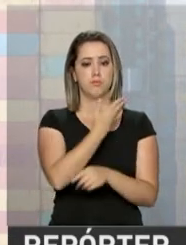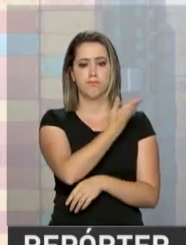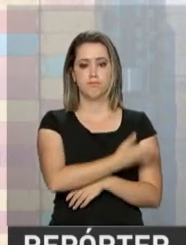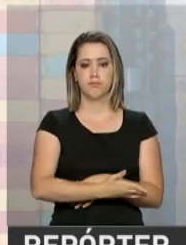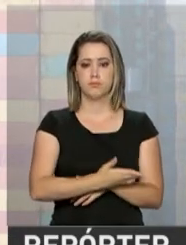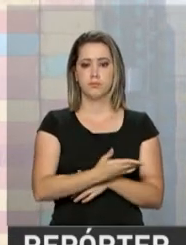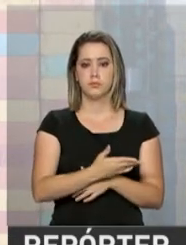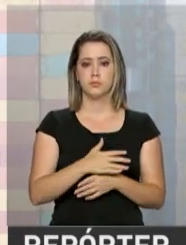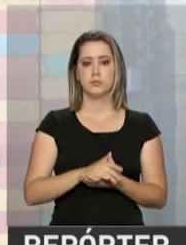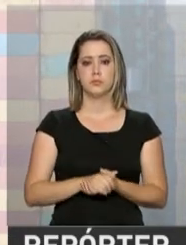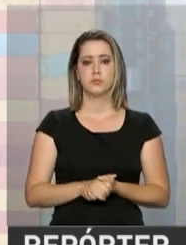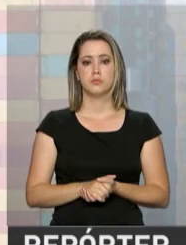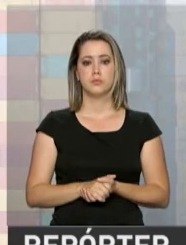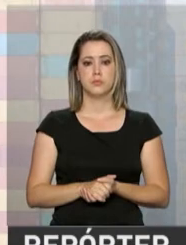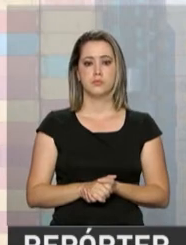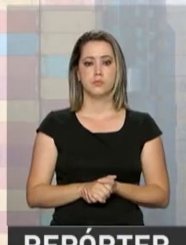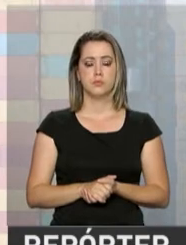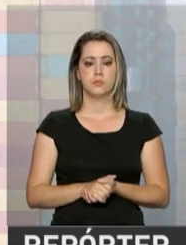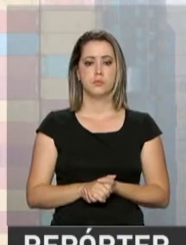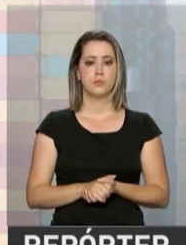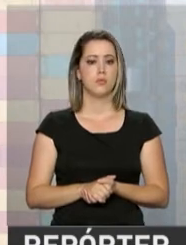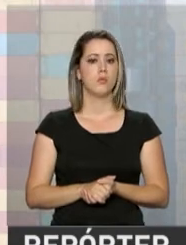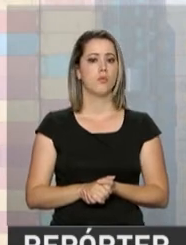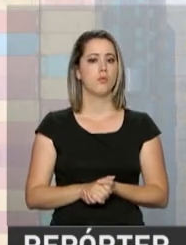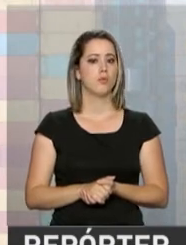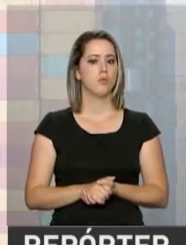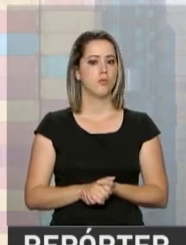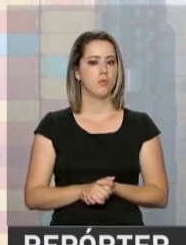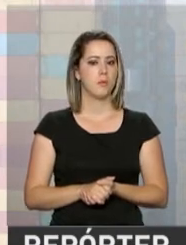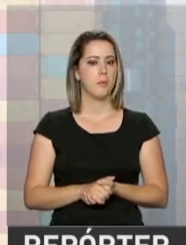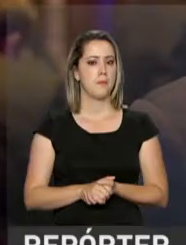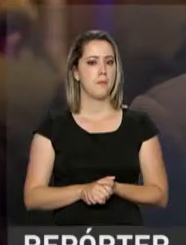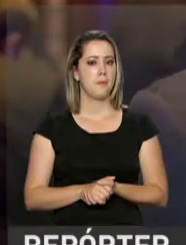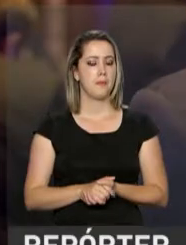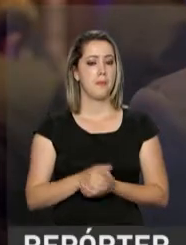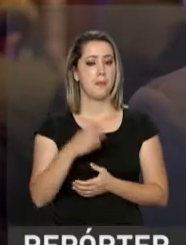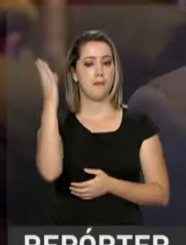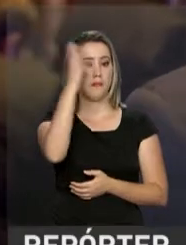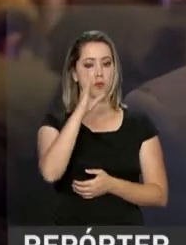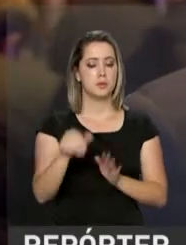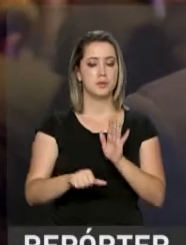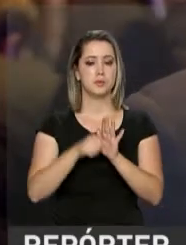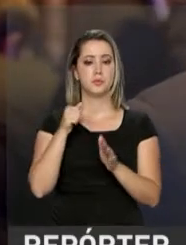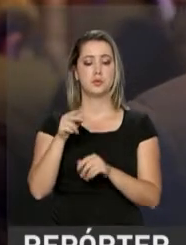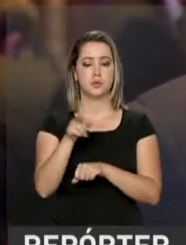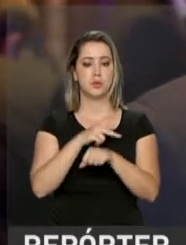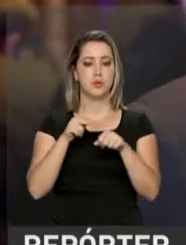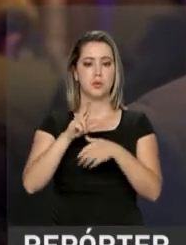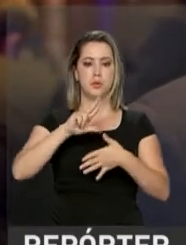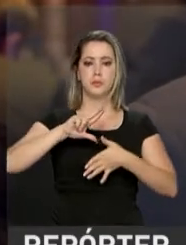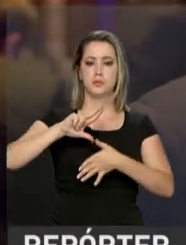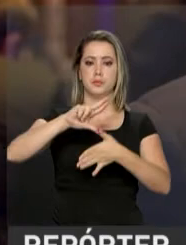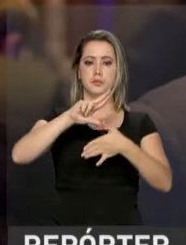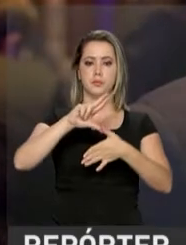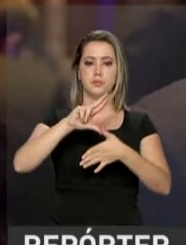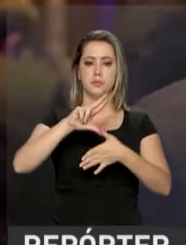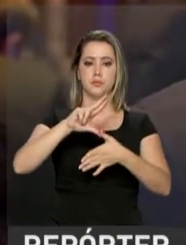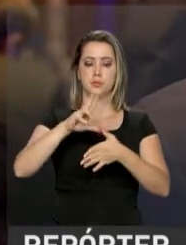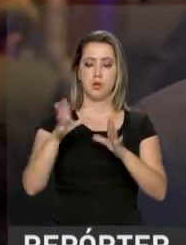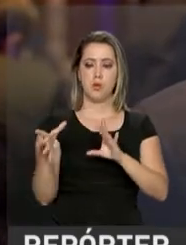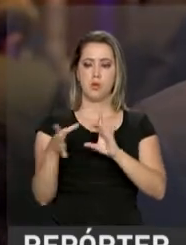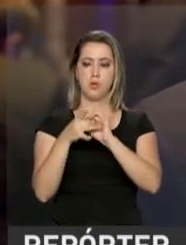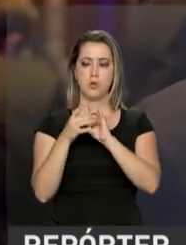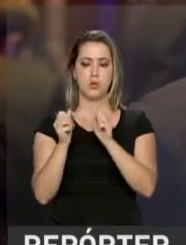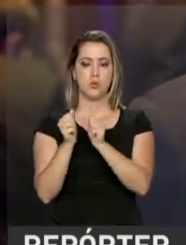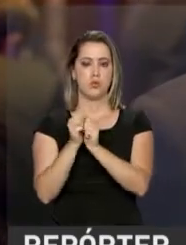manufatura, tecnologia avançada, serviços digitais e outros setores. O Brasil é o primeiro país da América Latina a ter uma parceria dessa